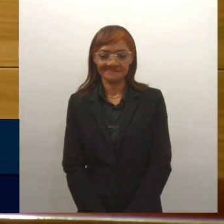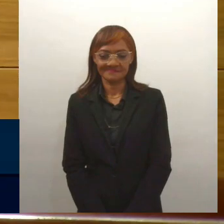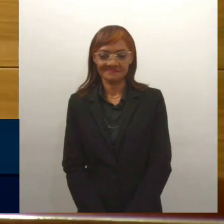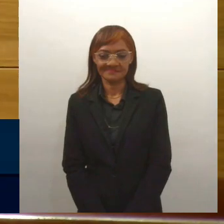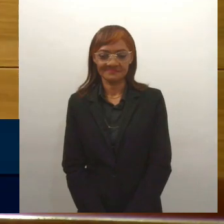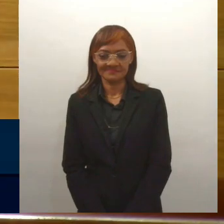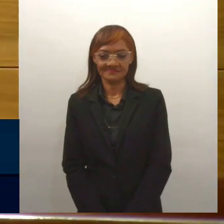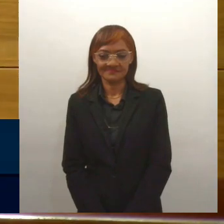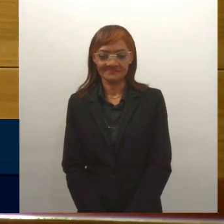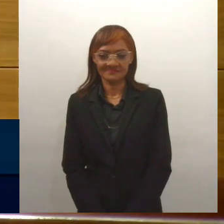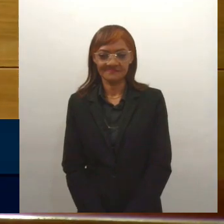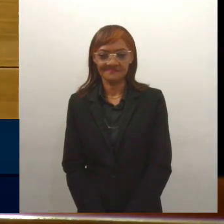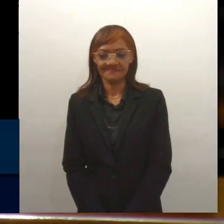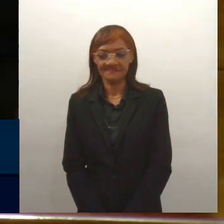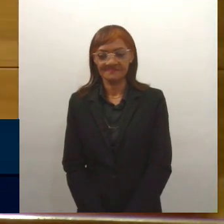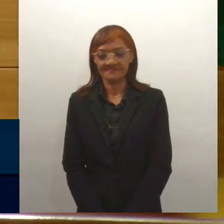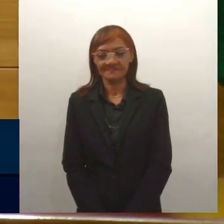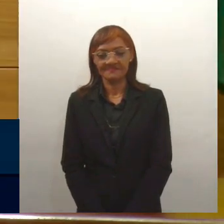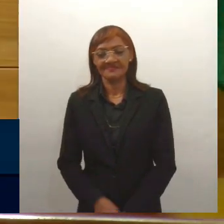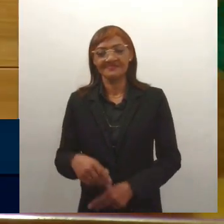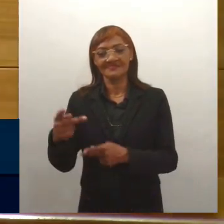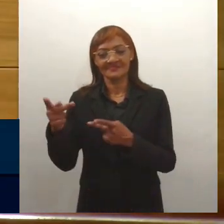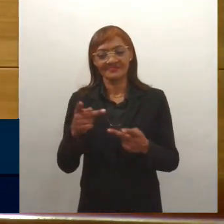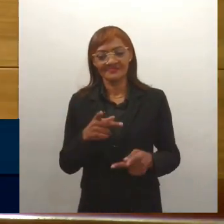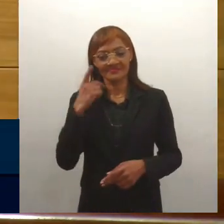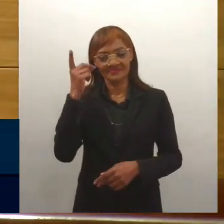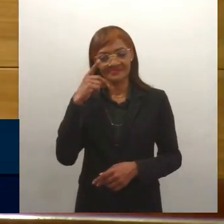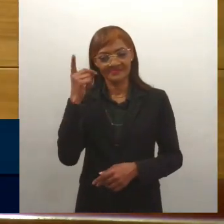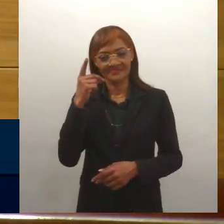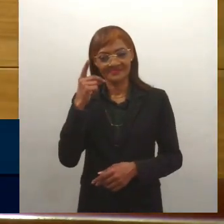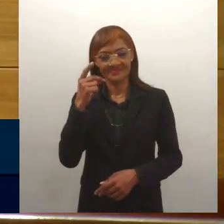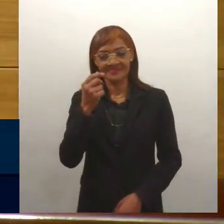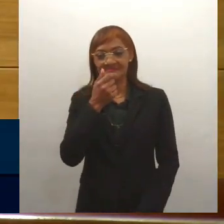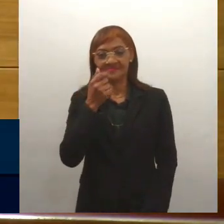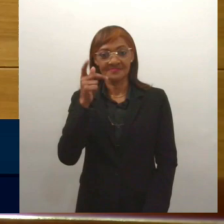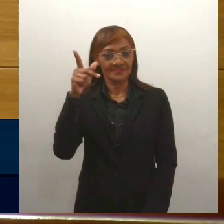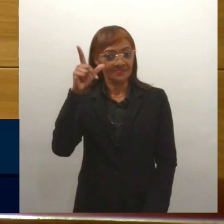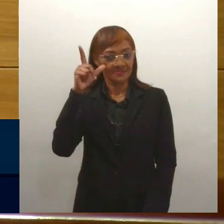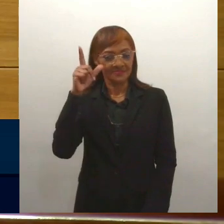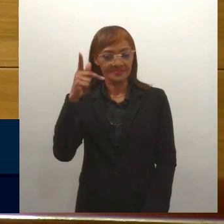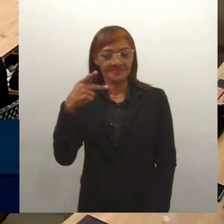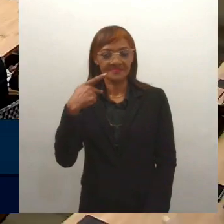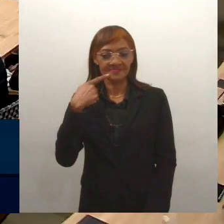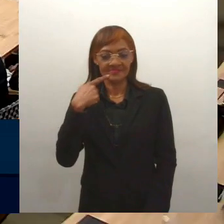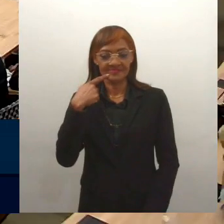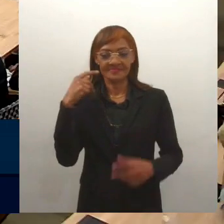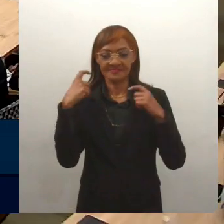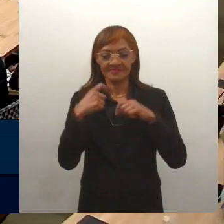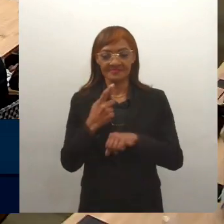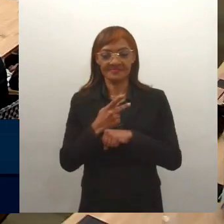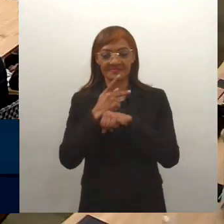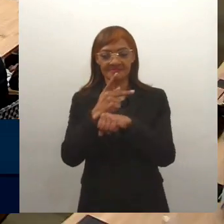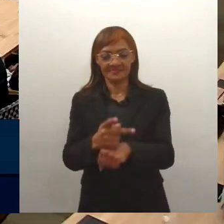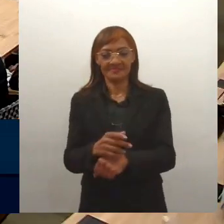Convidamos o deputado Luciano Pimentel para fazer a entrega da medalha ao jornalista Edelson Freitas Ribeiro.